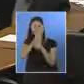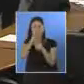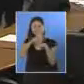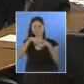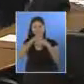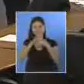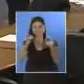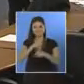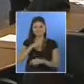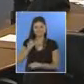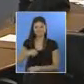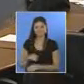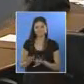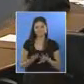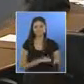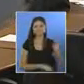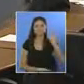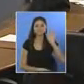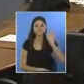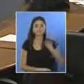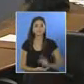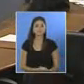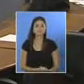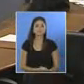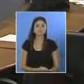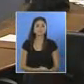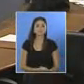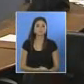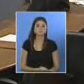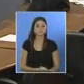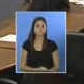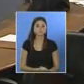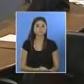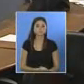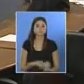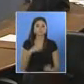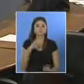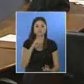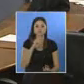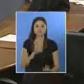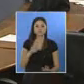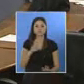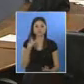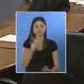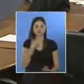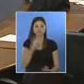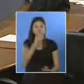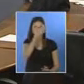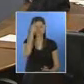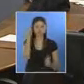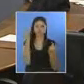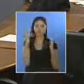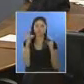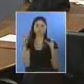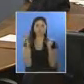Obrigado, nobre vereador Zé do Gelo. Vereador, bom, infelizmente o vereador politizador colocou todas as pessoas